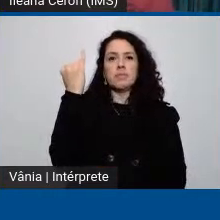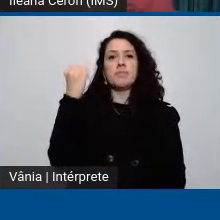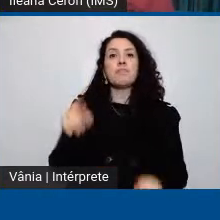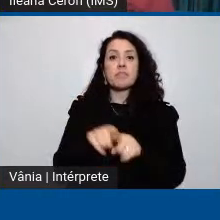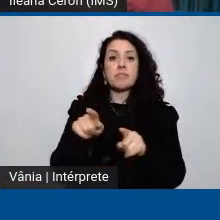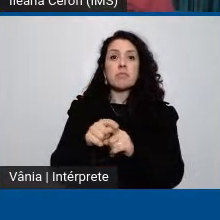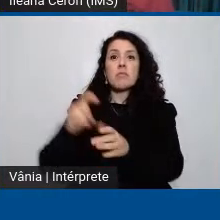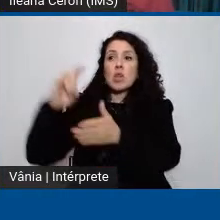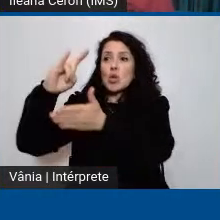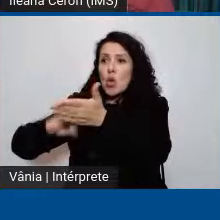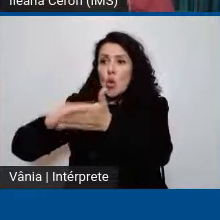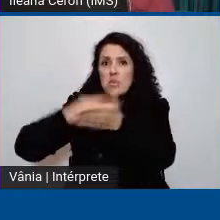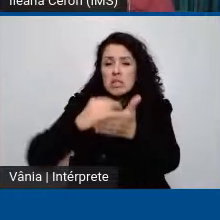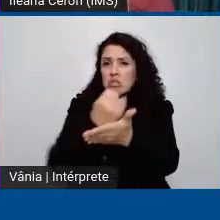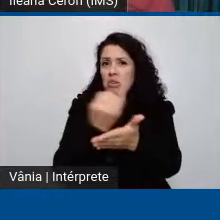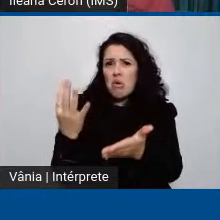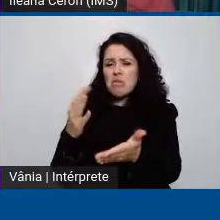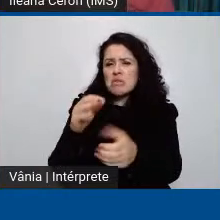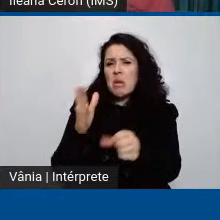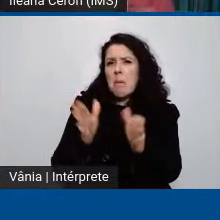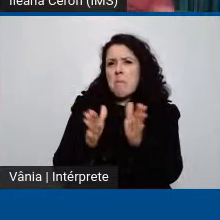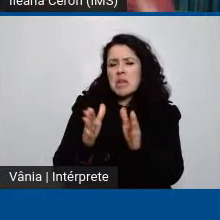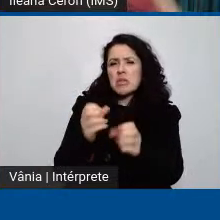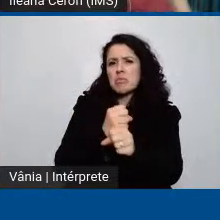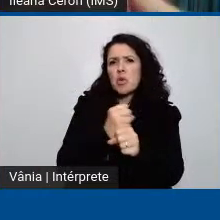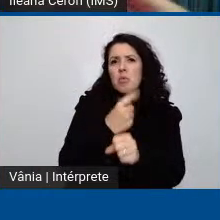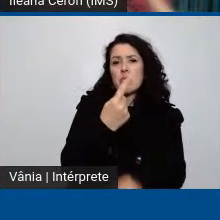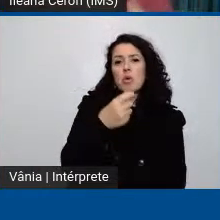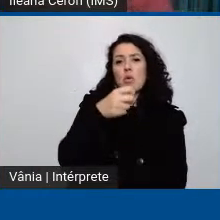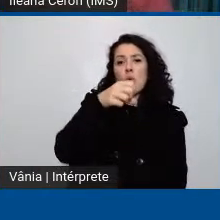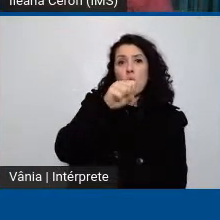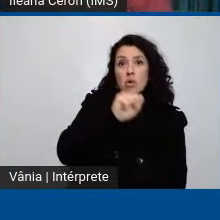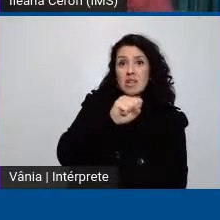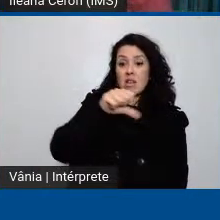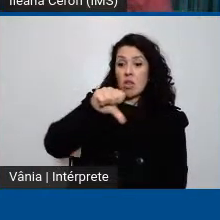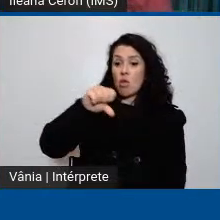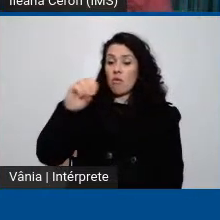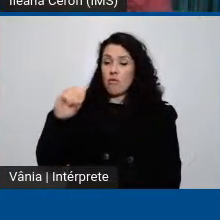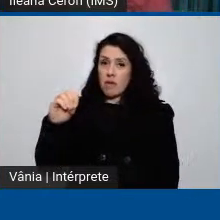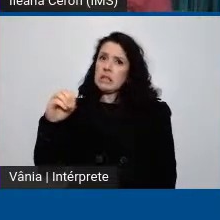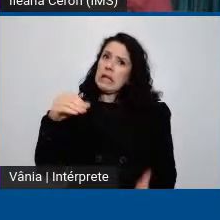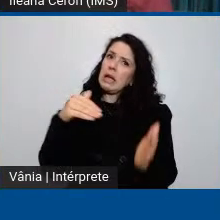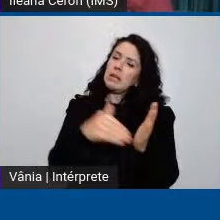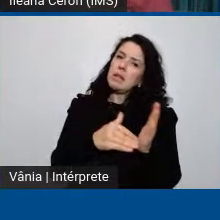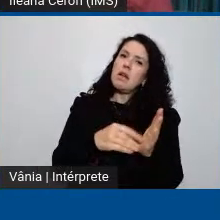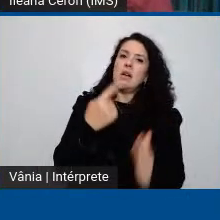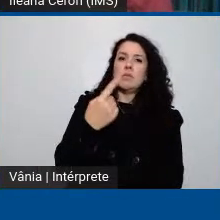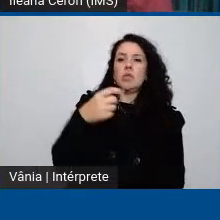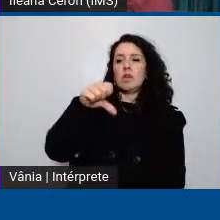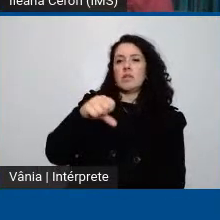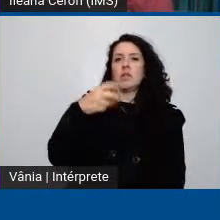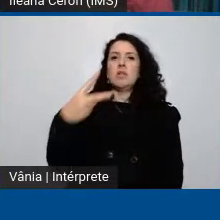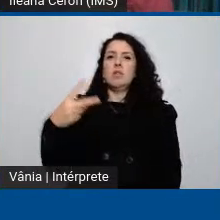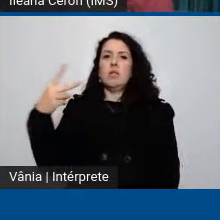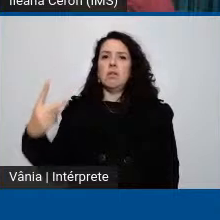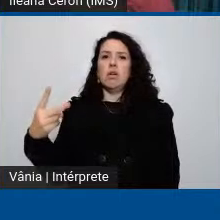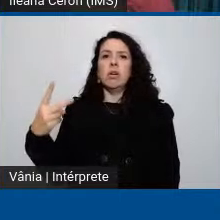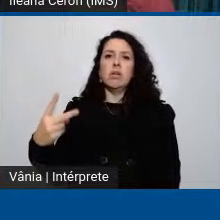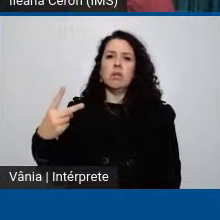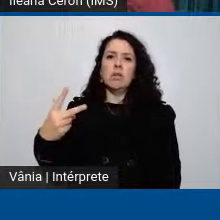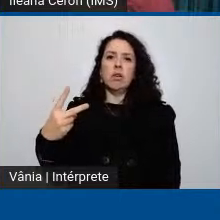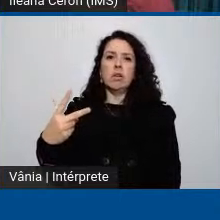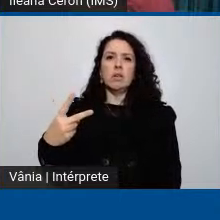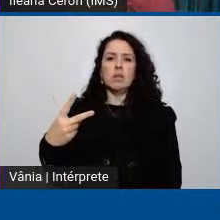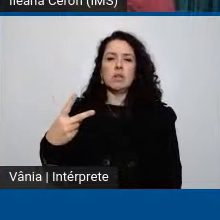estende mais ou menos de 1890, do final de 1890, até 22.